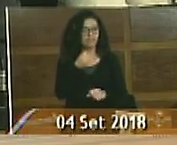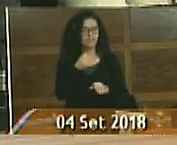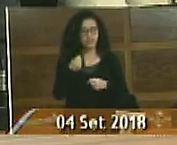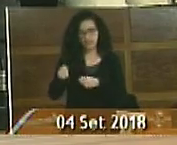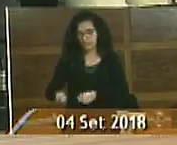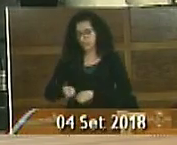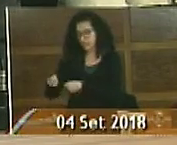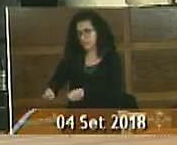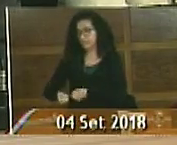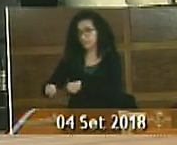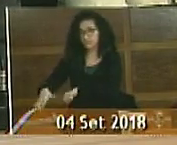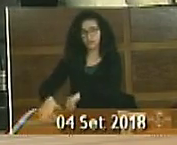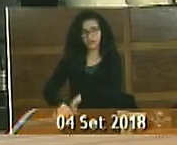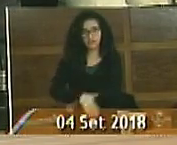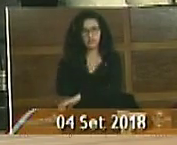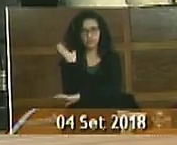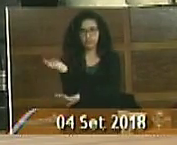Angra.